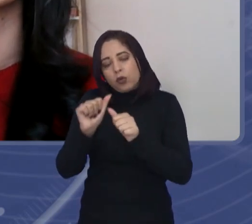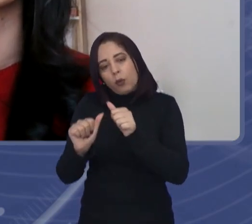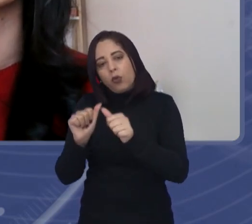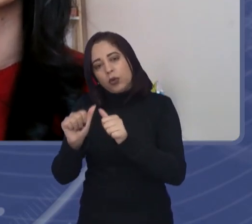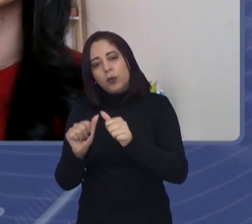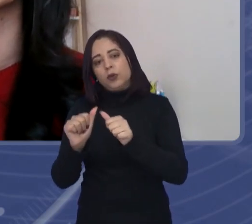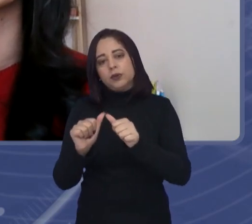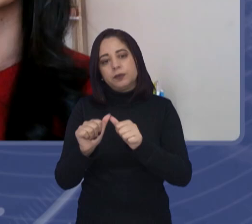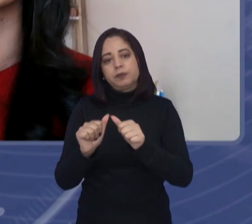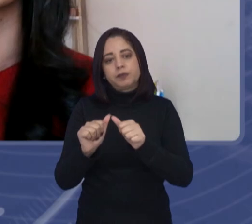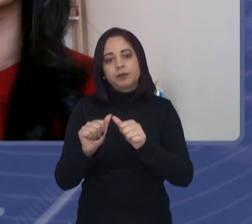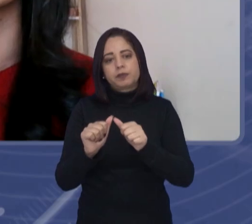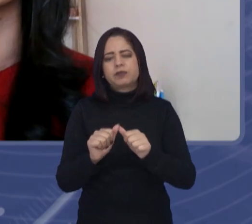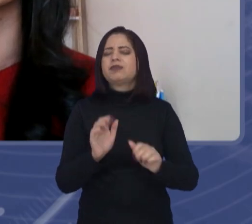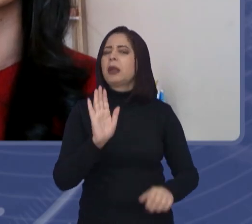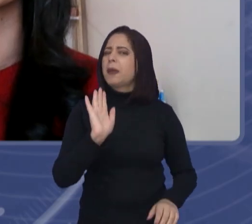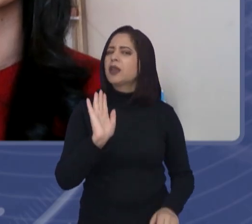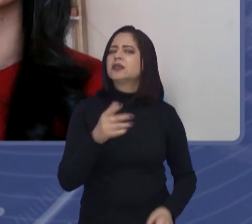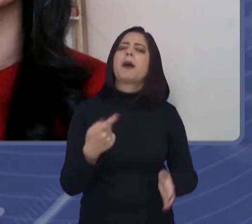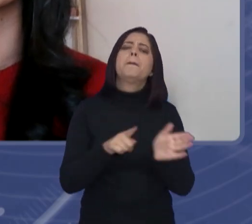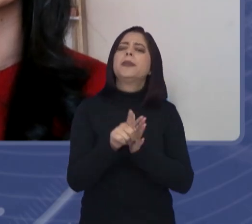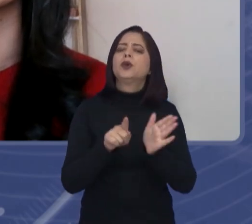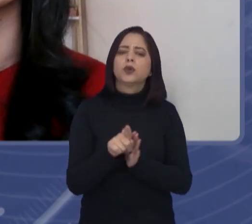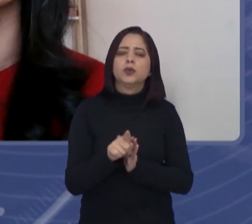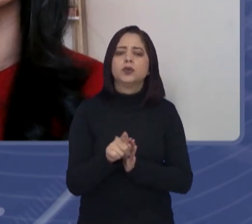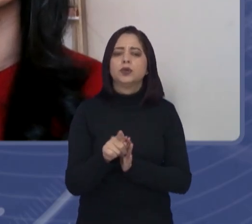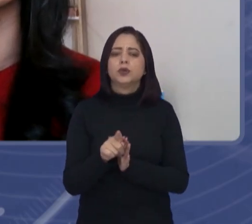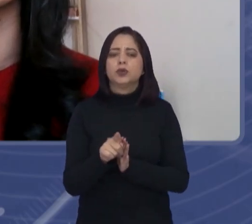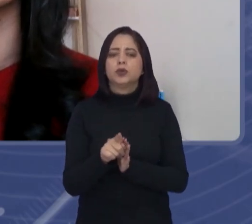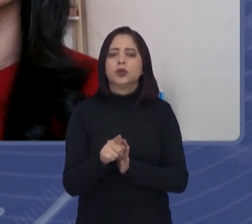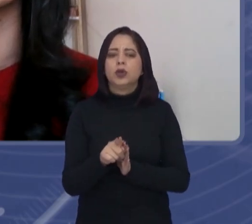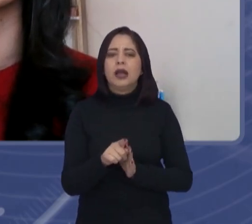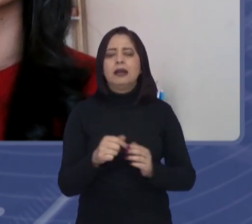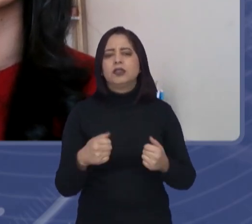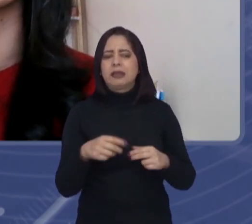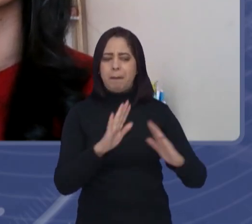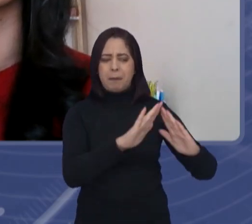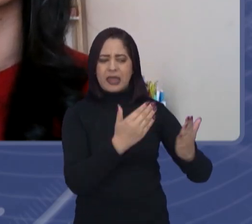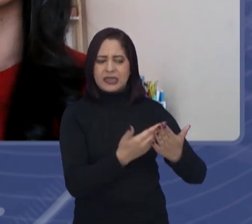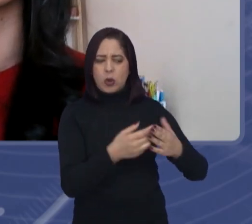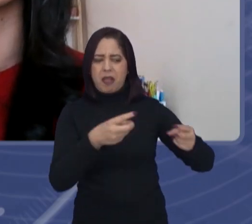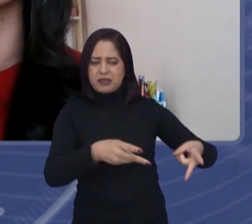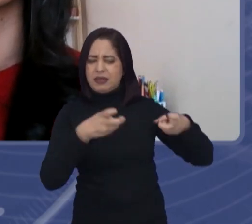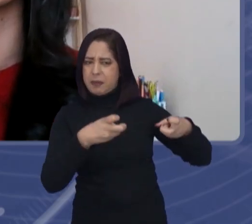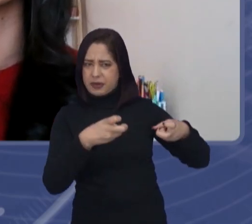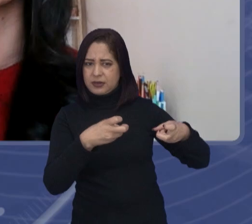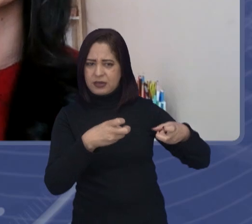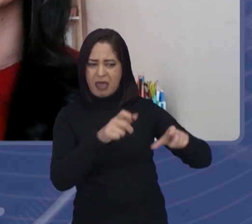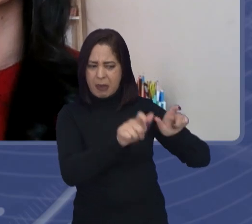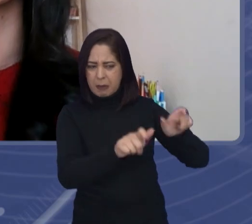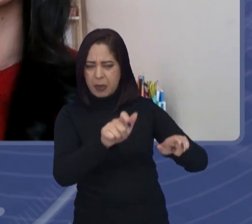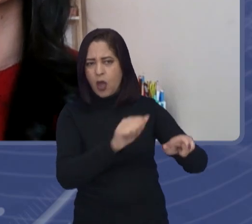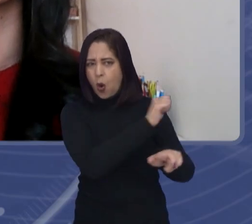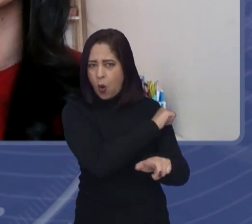pergunto, já é possível, né, verificar isso na escola, né, por exemplo, de acordo com as referências